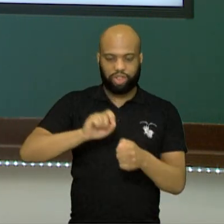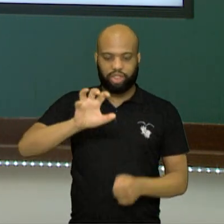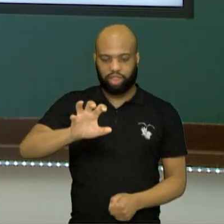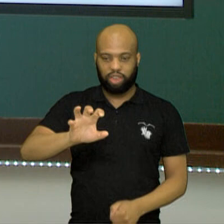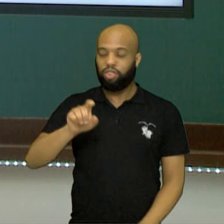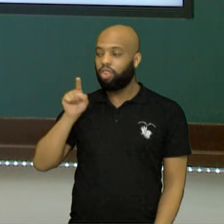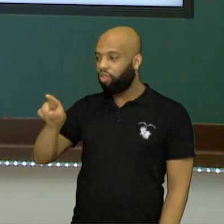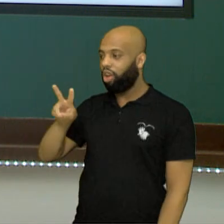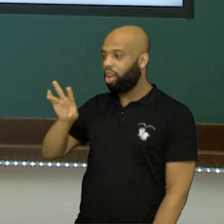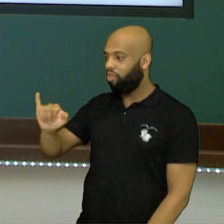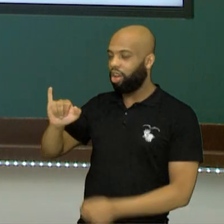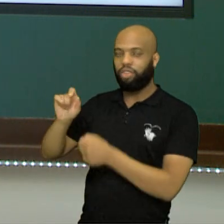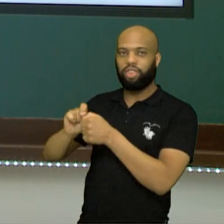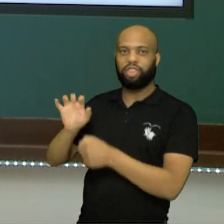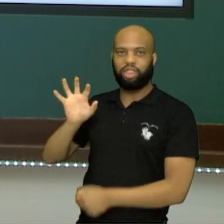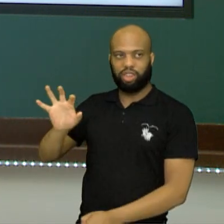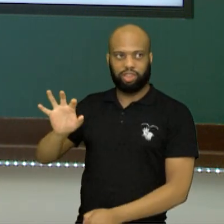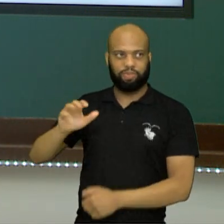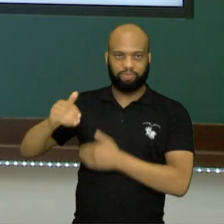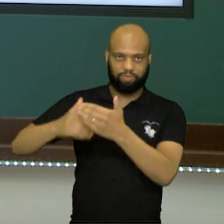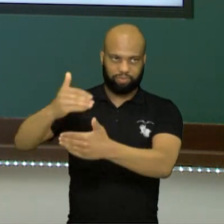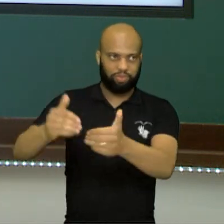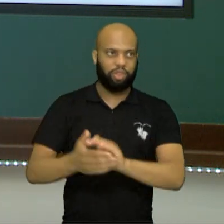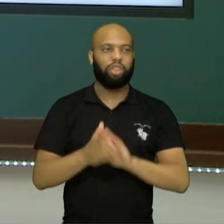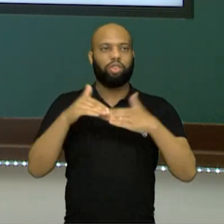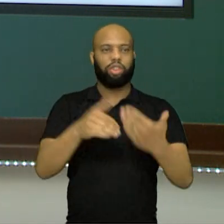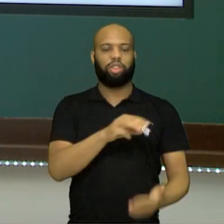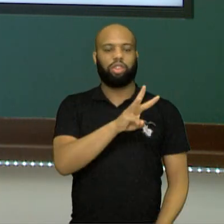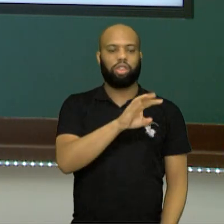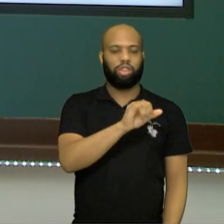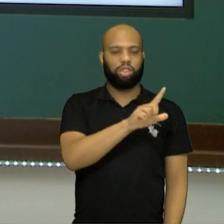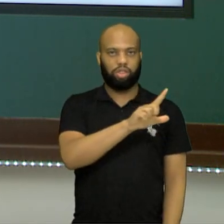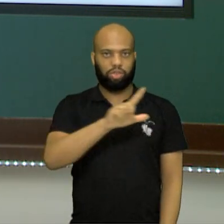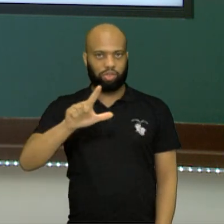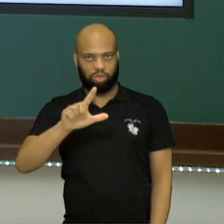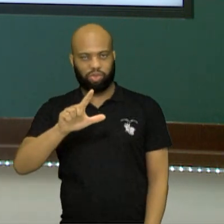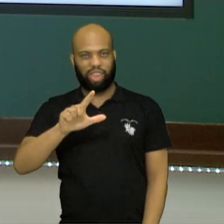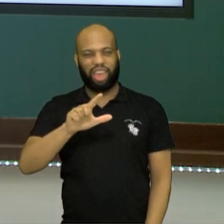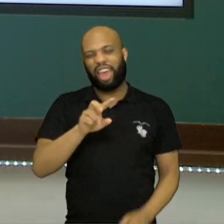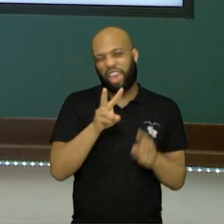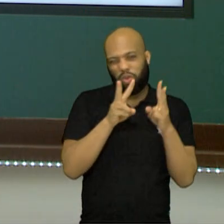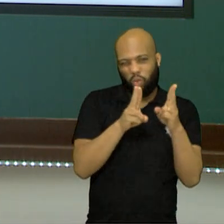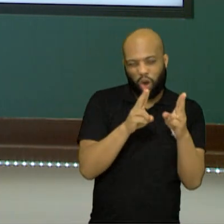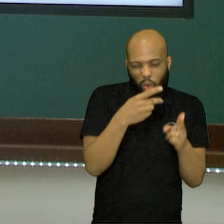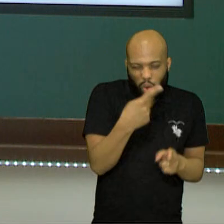vai fazer isso, e aí por diante, ok? Então, will é como se fosse o vai.